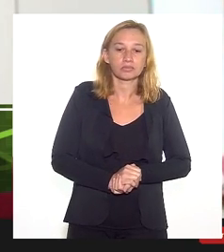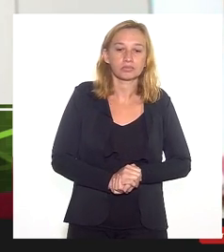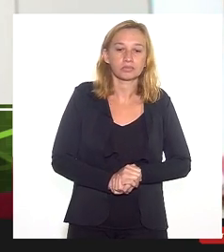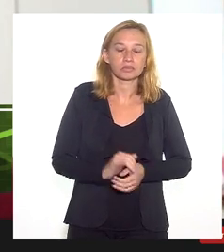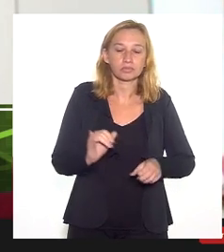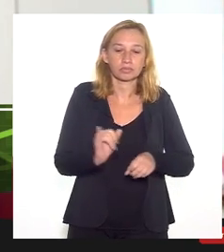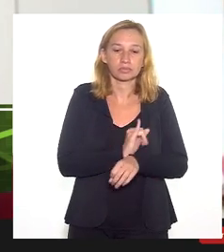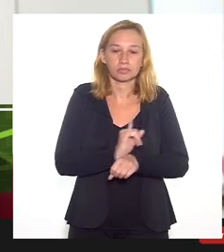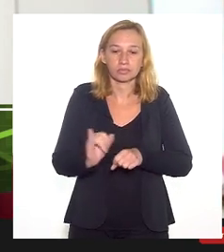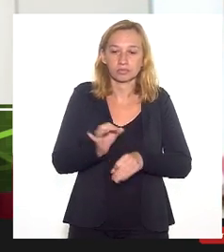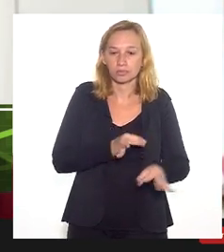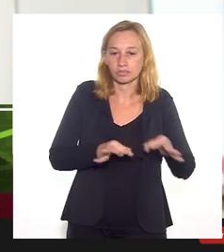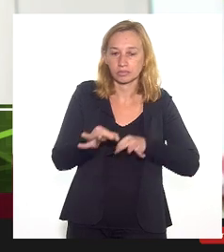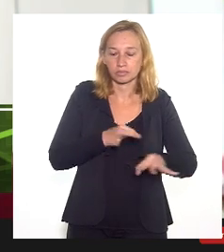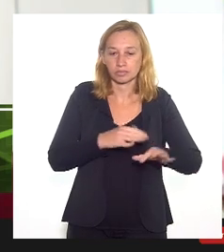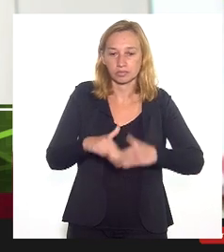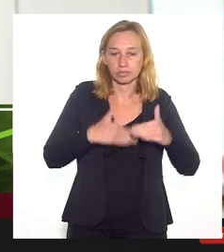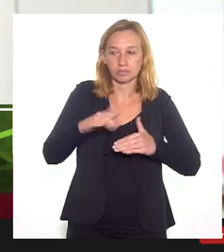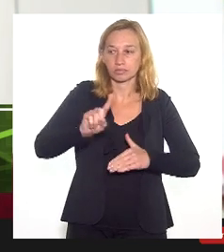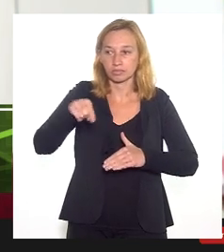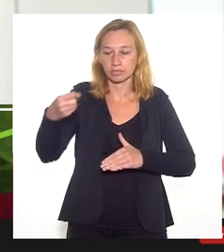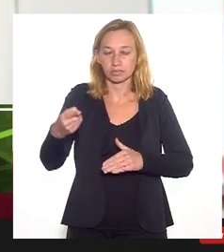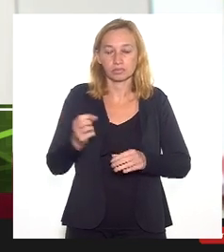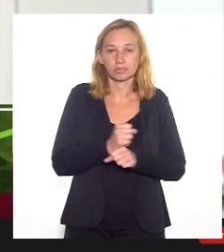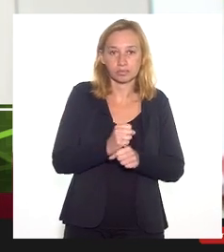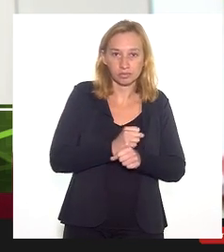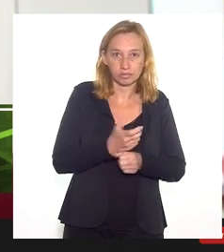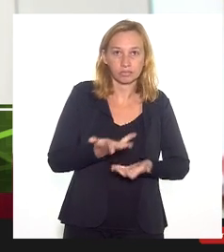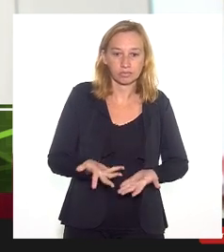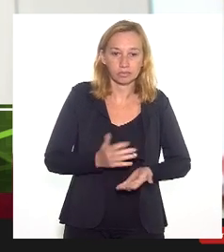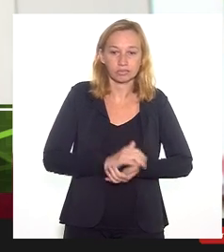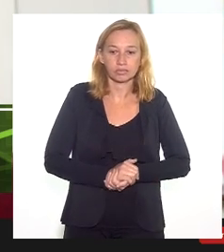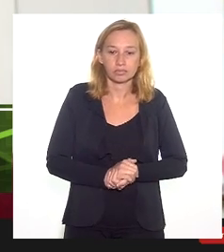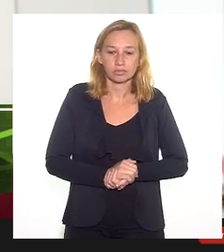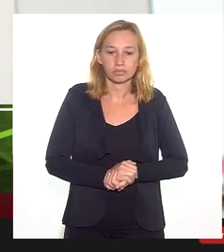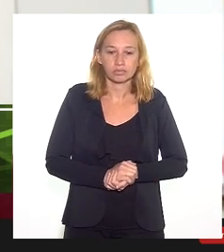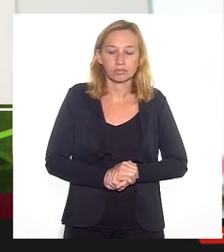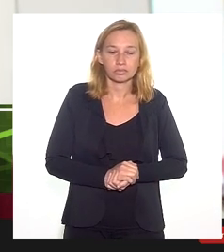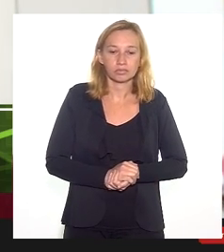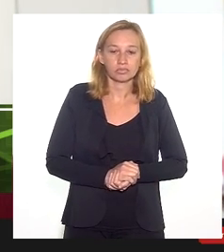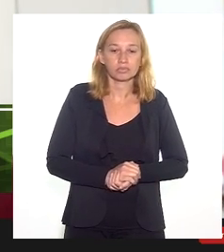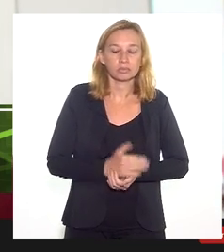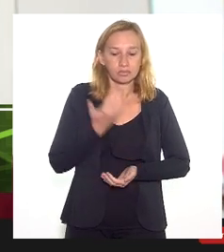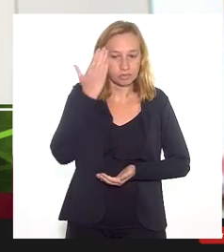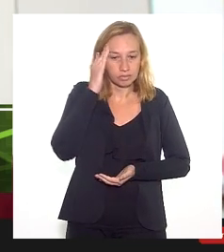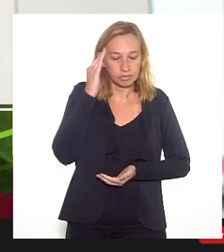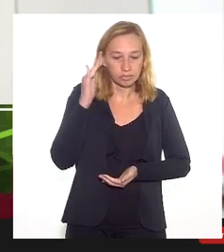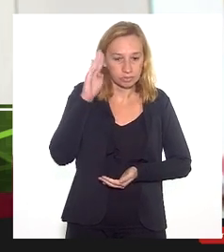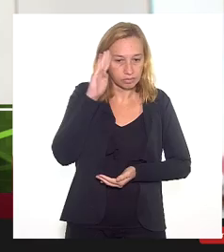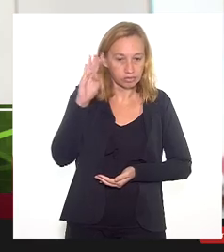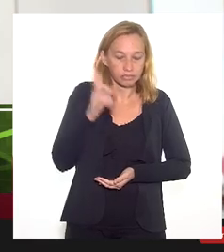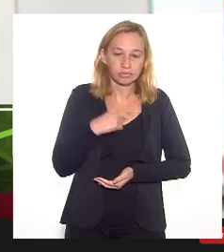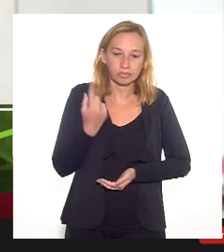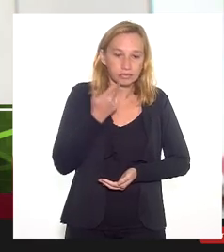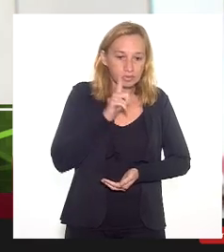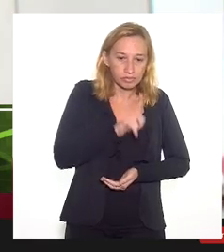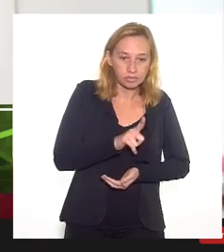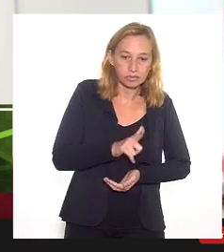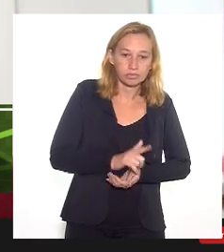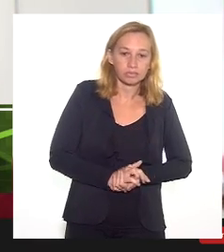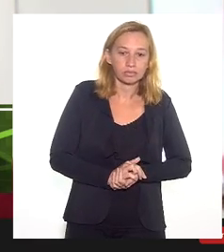plano de desenvolvimento institucional para os próximos anos essa compreensão é fundamental para que a gente consiga